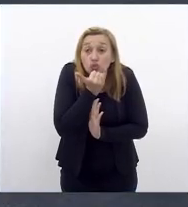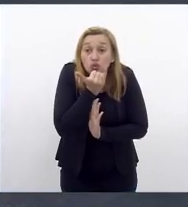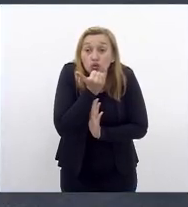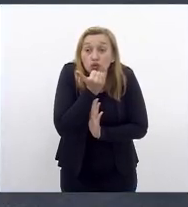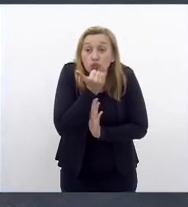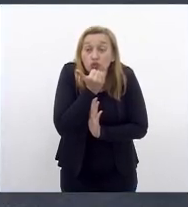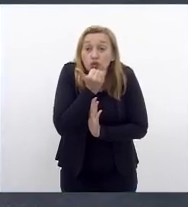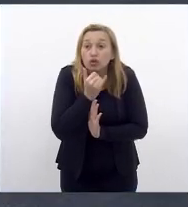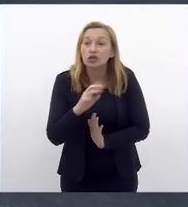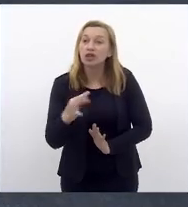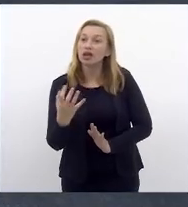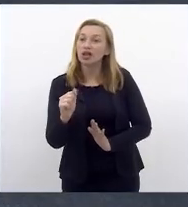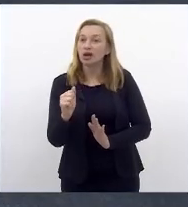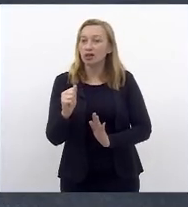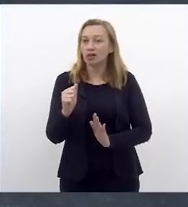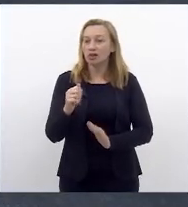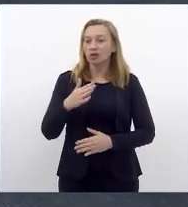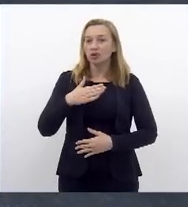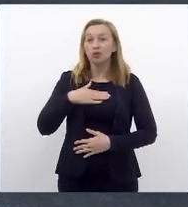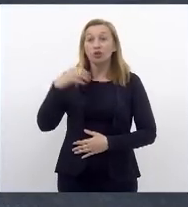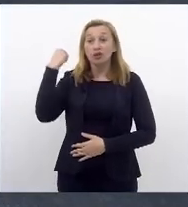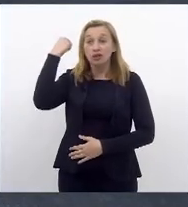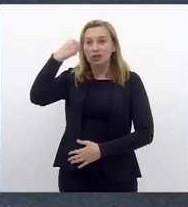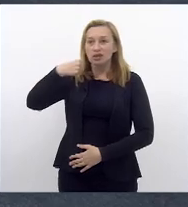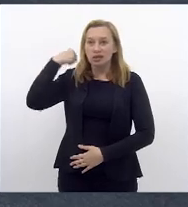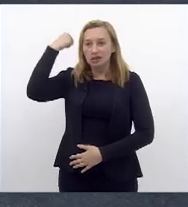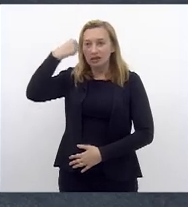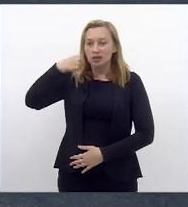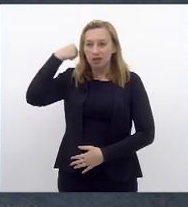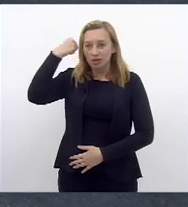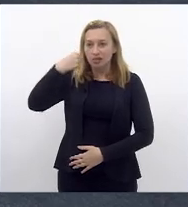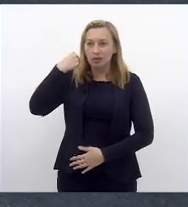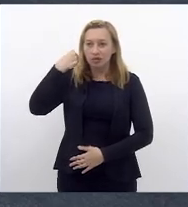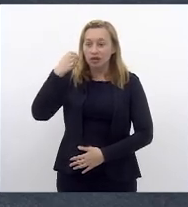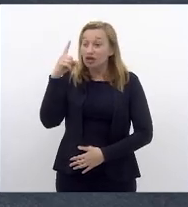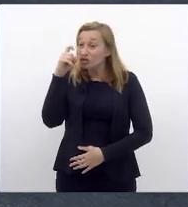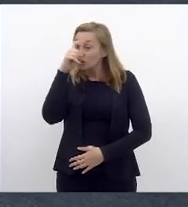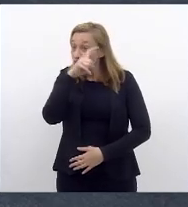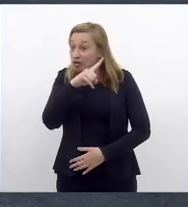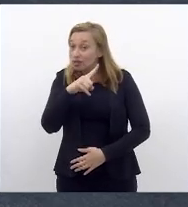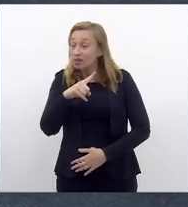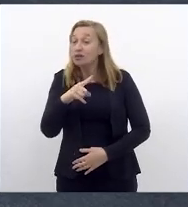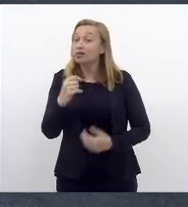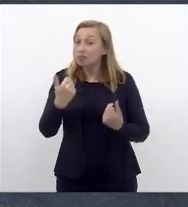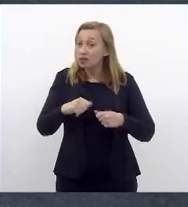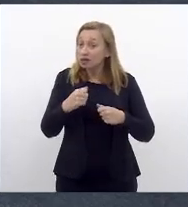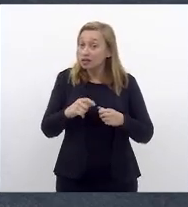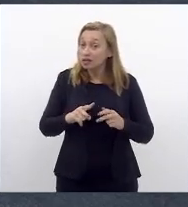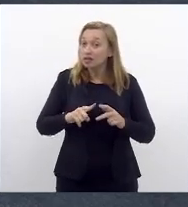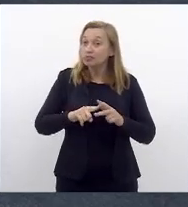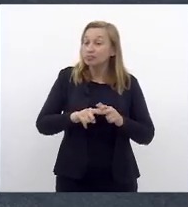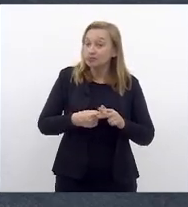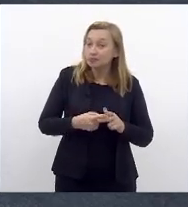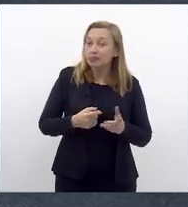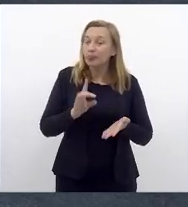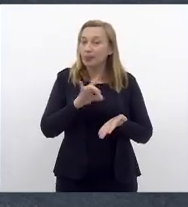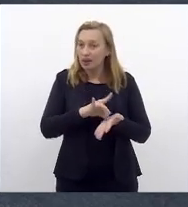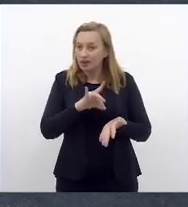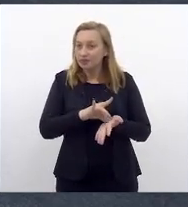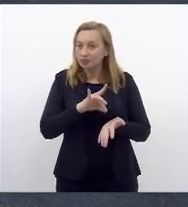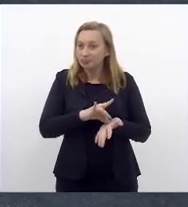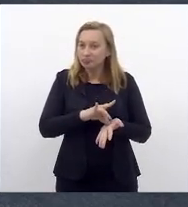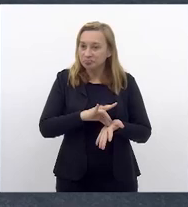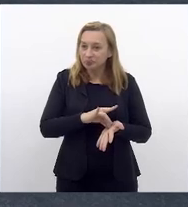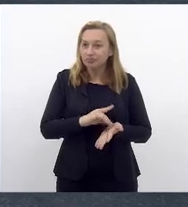plena campanha do meu senador, que é uma campanha majoritária, difícil. Eu preciso consignar a verdade